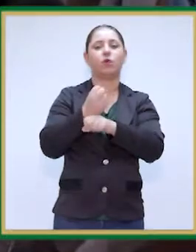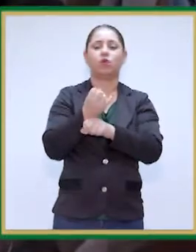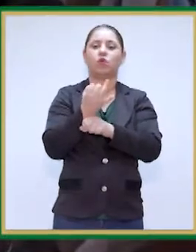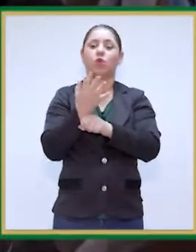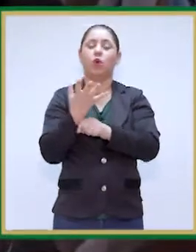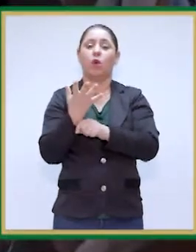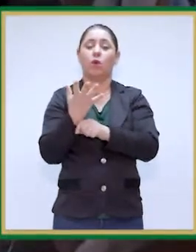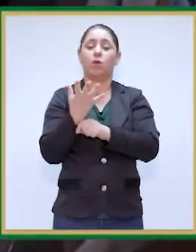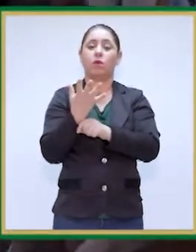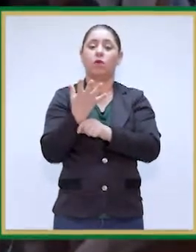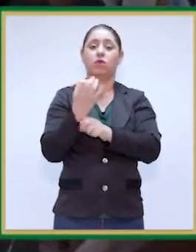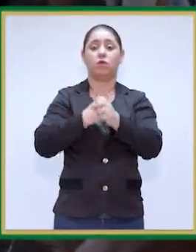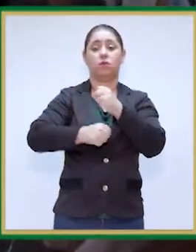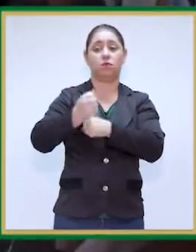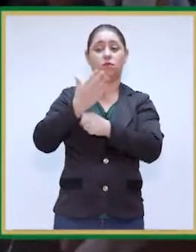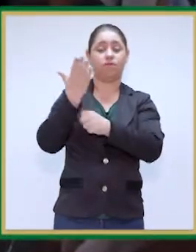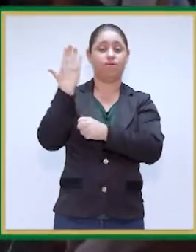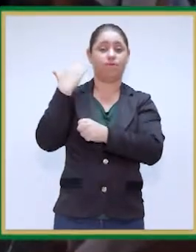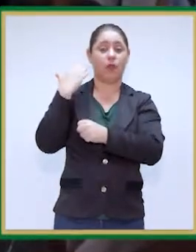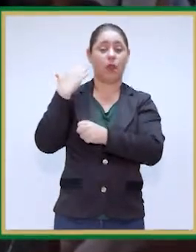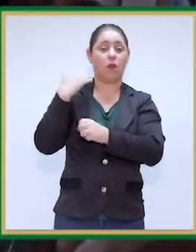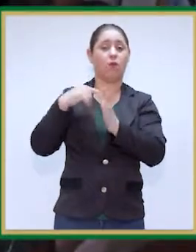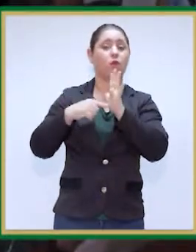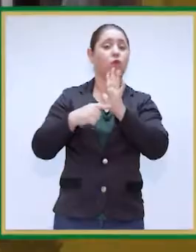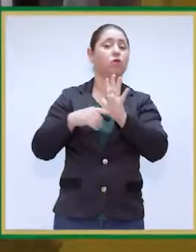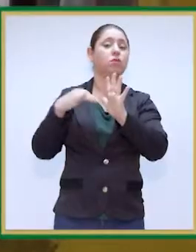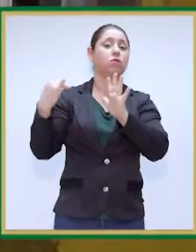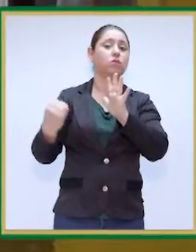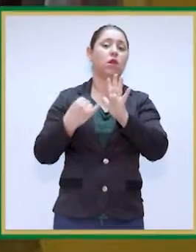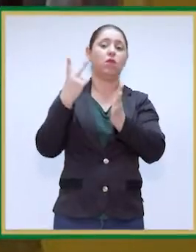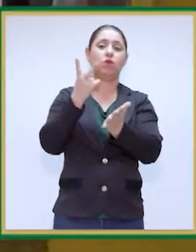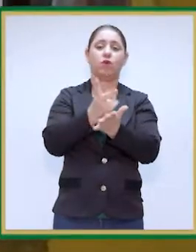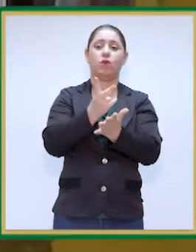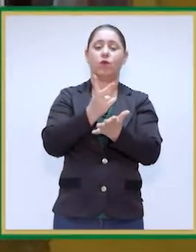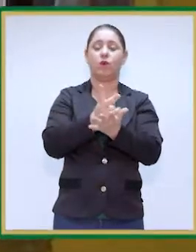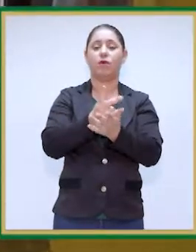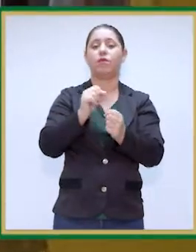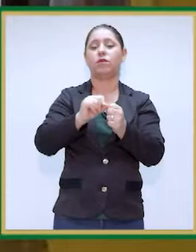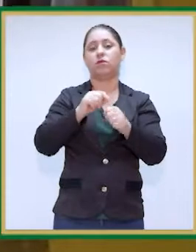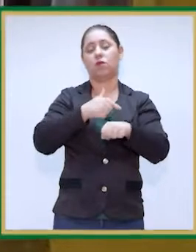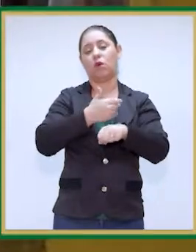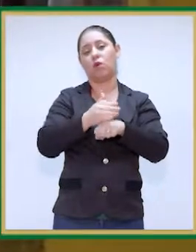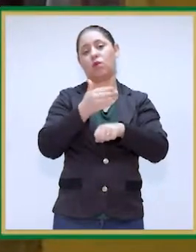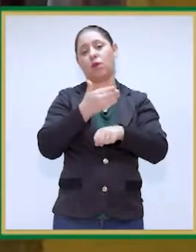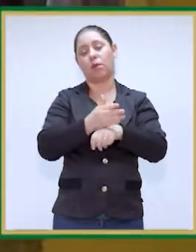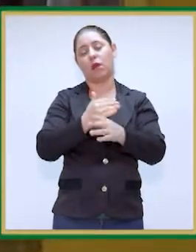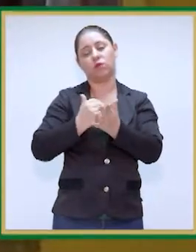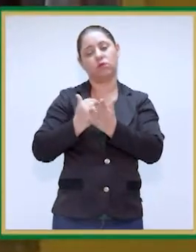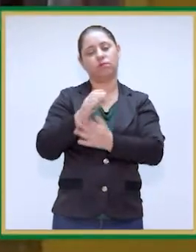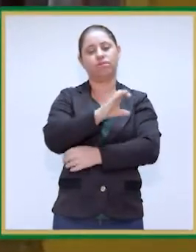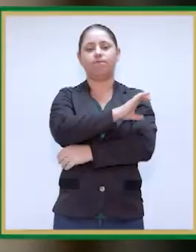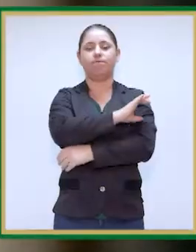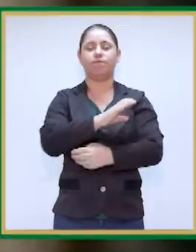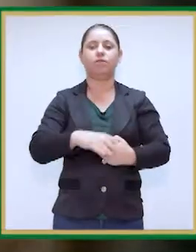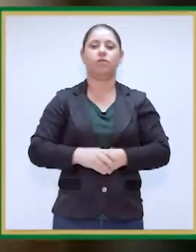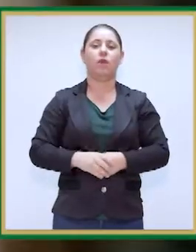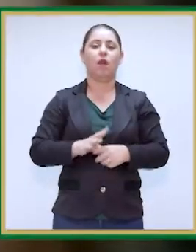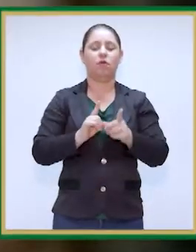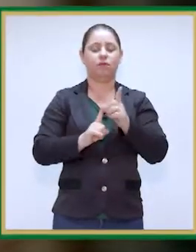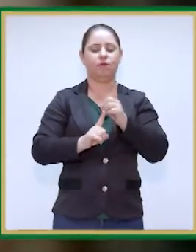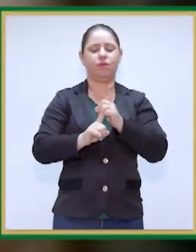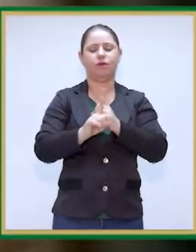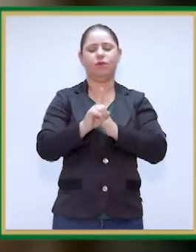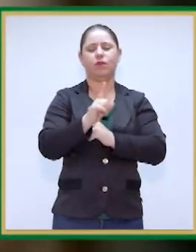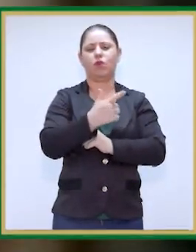do ano passado demonstraram, né, a importância dele. E a gente continua executando isso desde o início da coordenação. Os